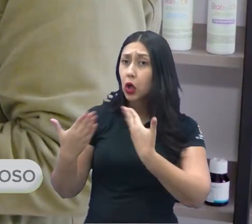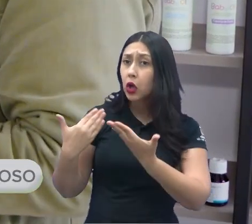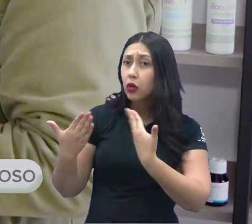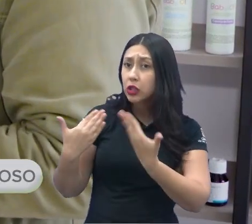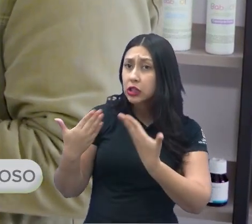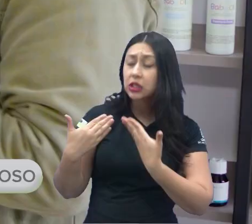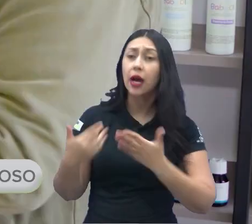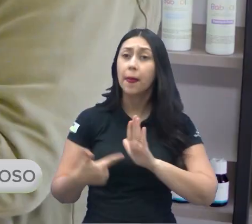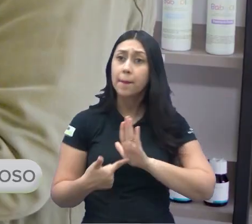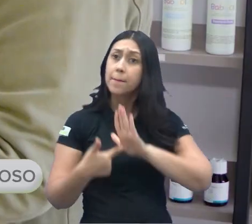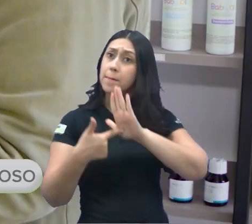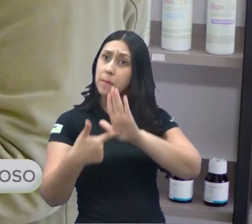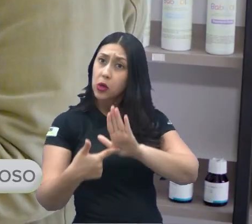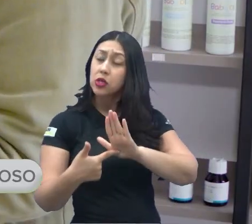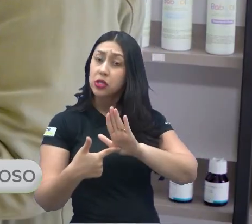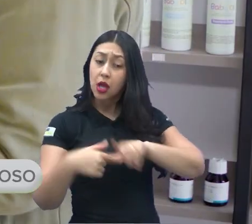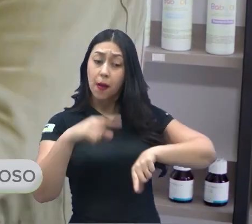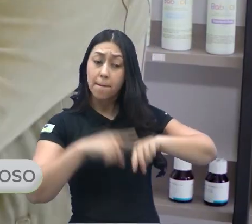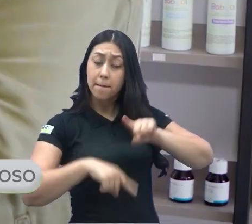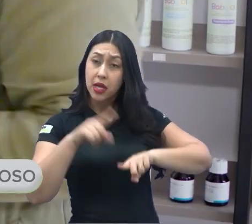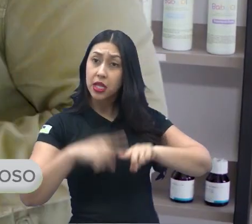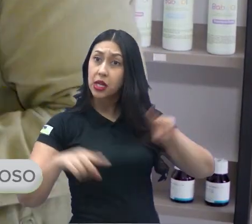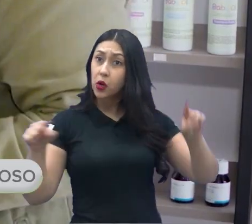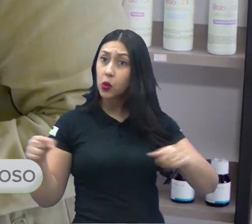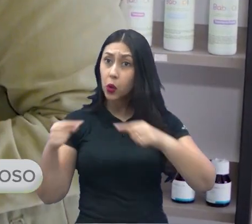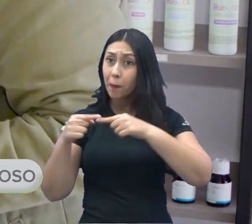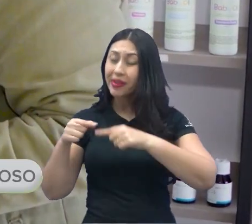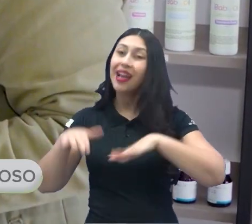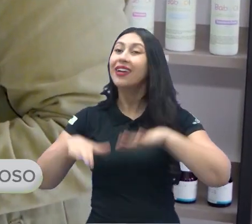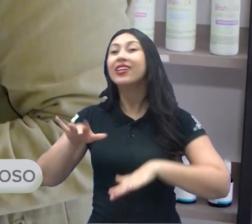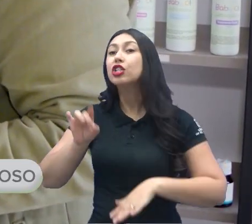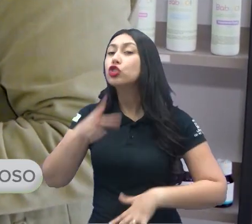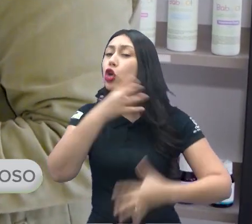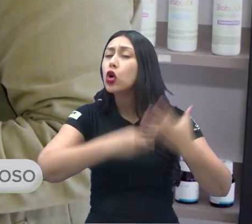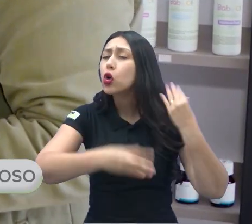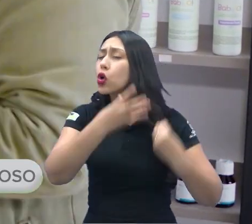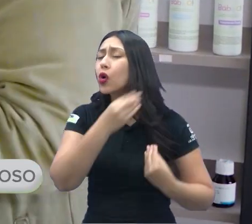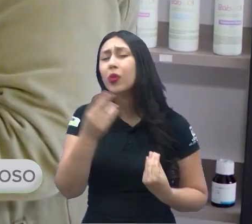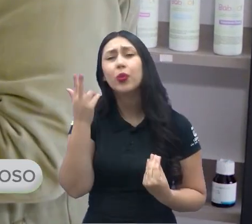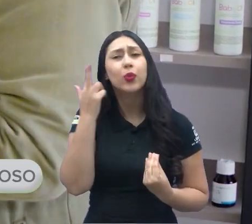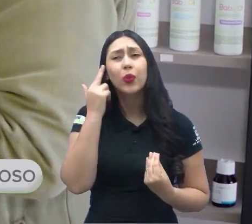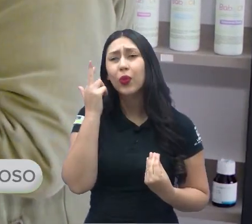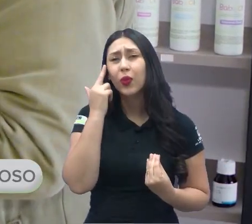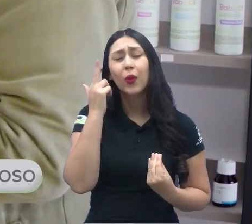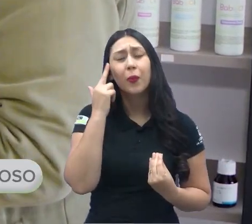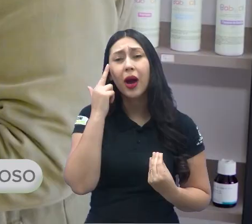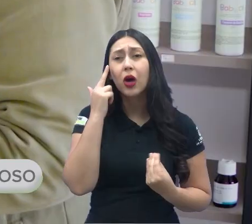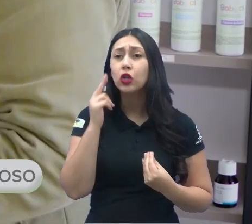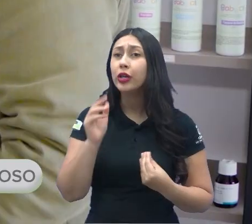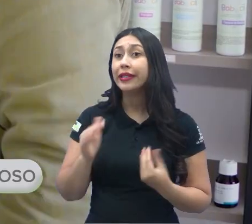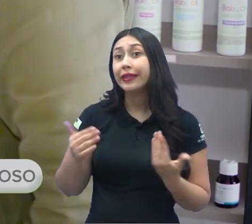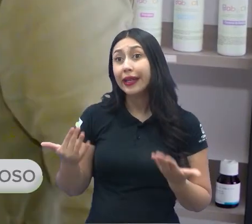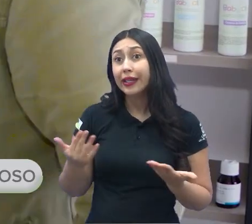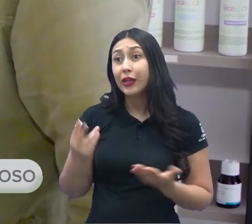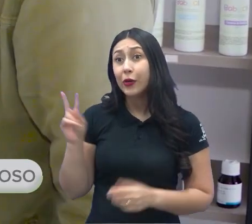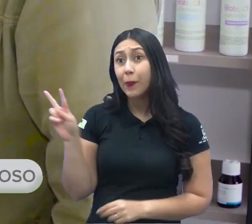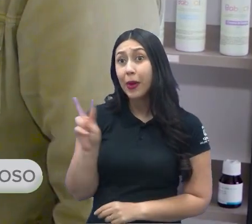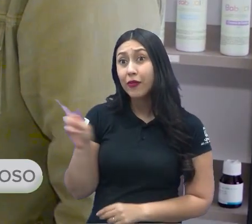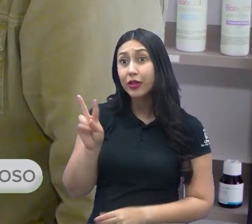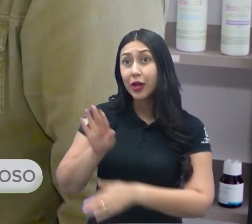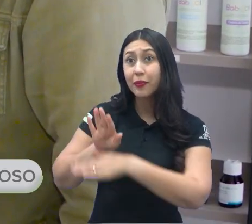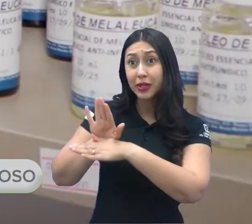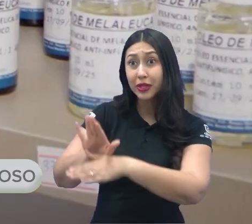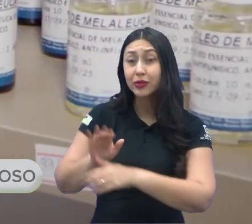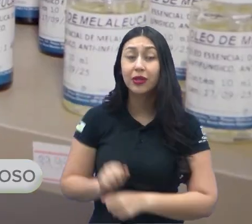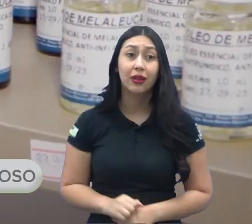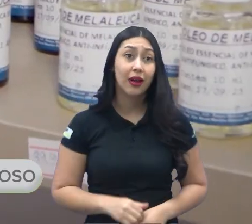produtos para cada tipo, né? Às vezes a pessoa só está com uma queda de cabelo, né? E uma vitamina, algo desse tipo vai resolver. Às vezes o problema